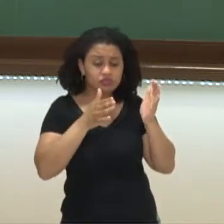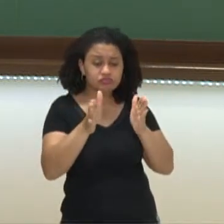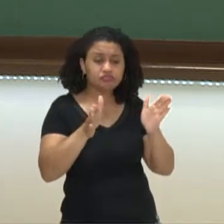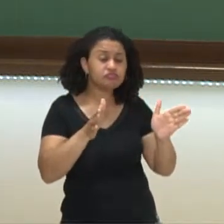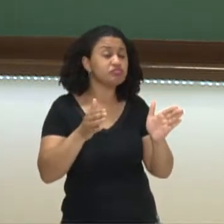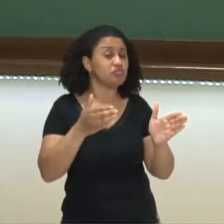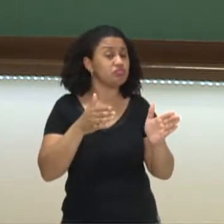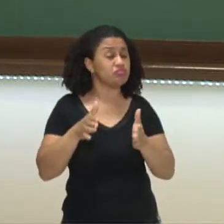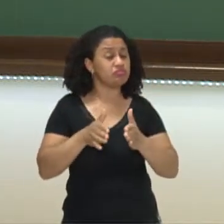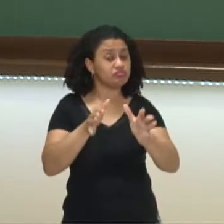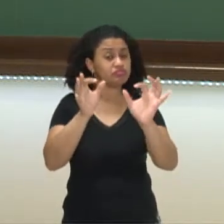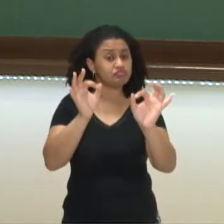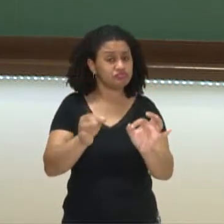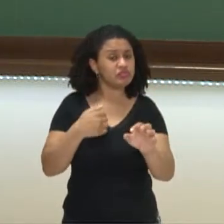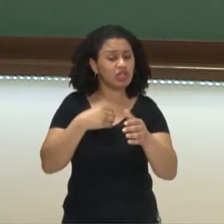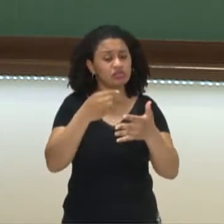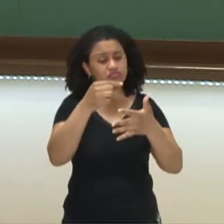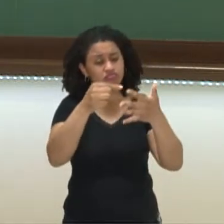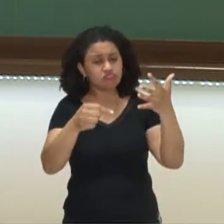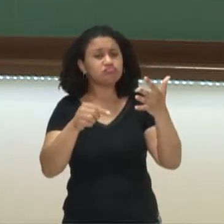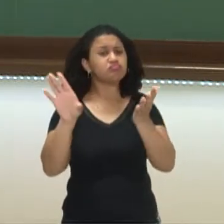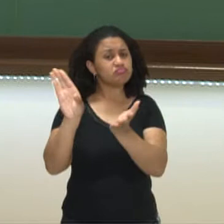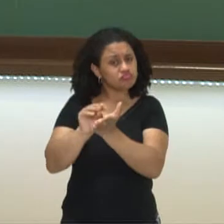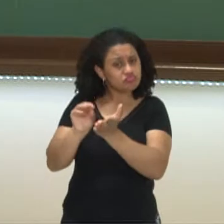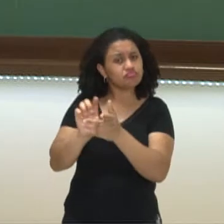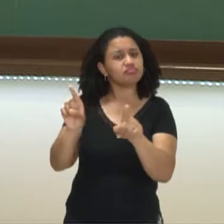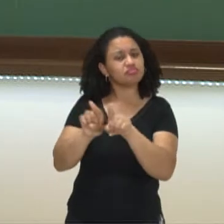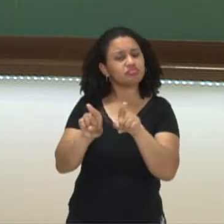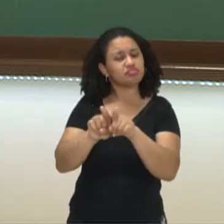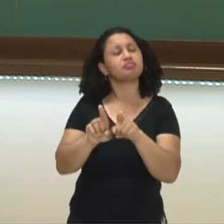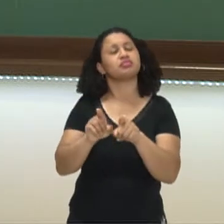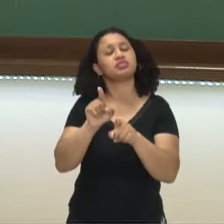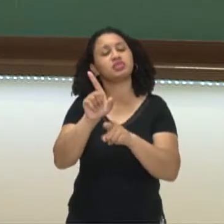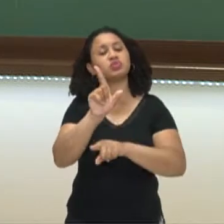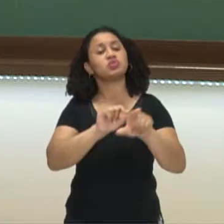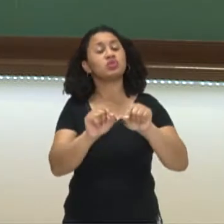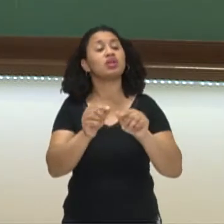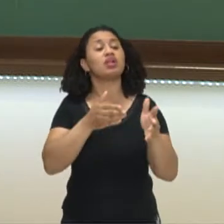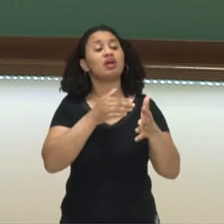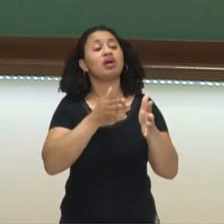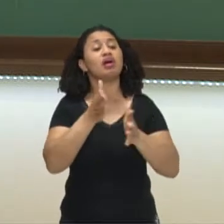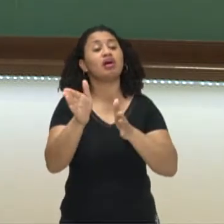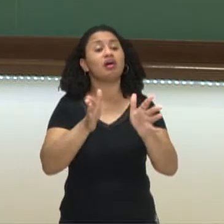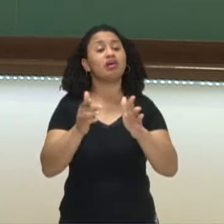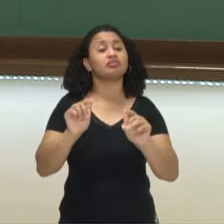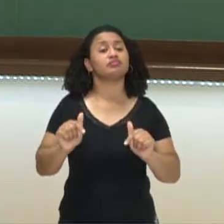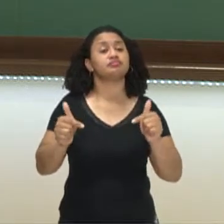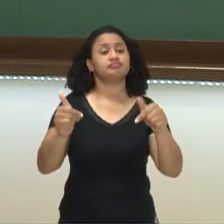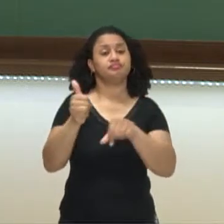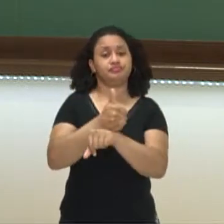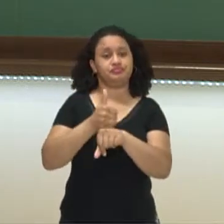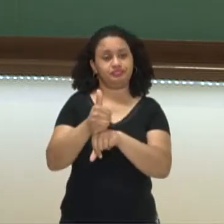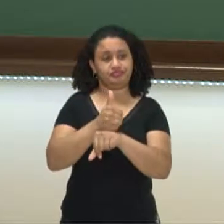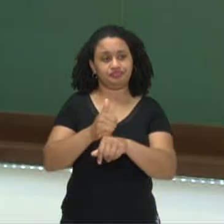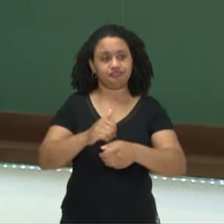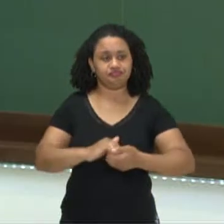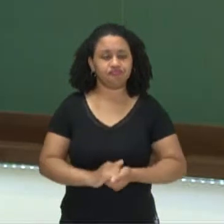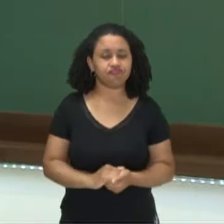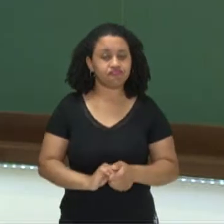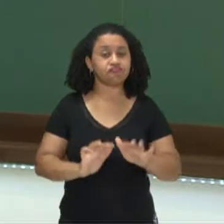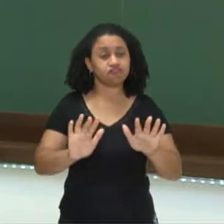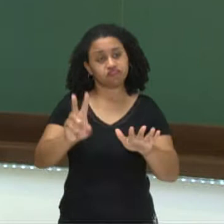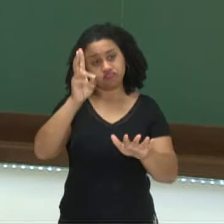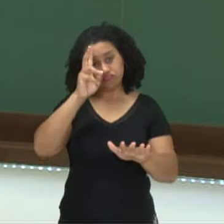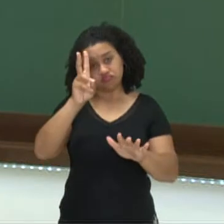bom caminho. Por isso anote essas dicas, é um bom caminho para você escolher a sua área de atuação profissional.